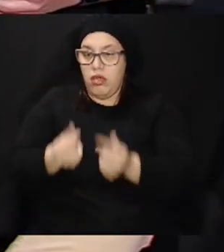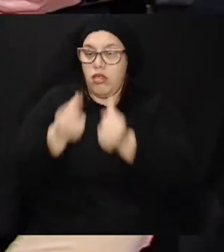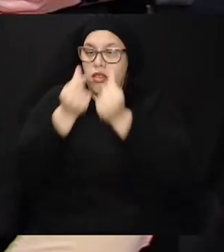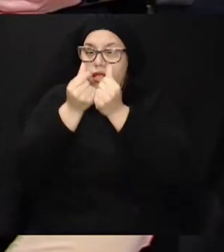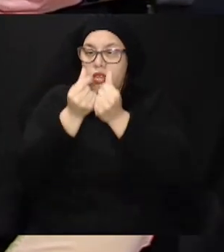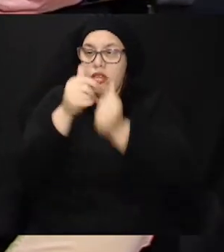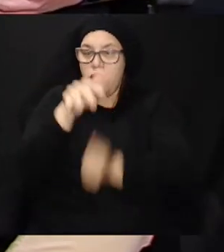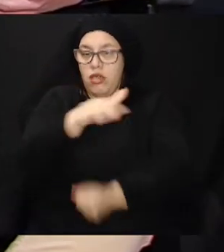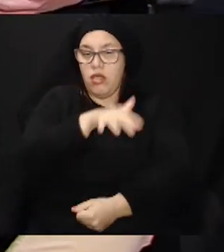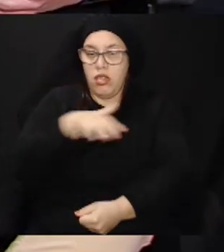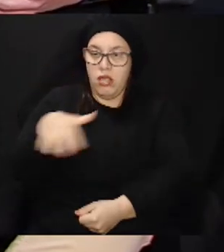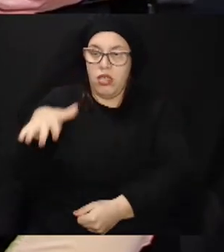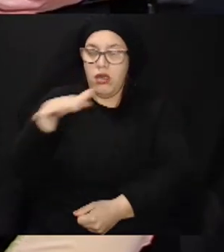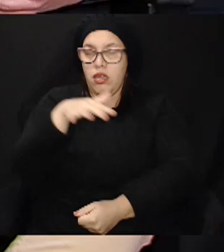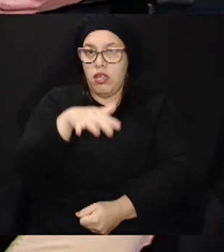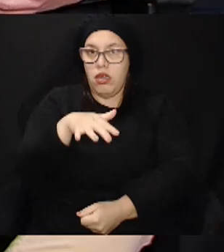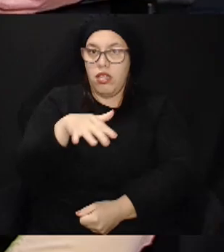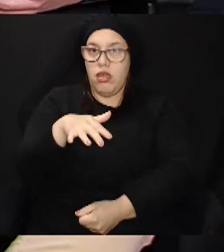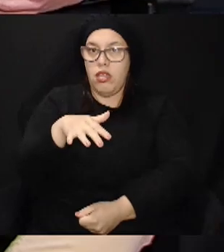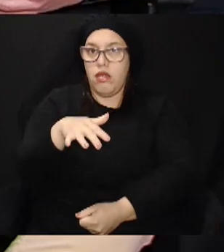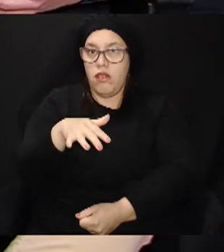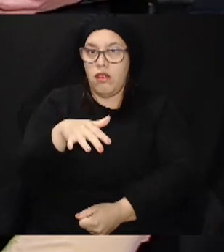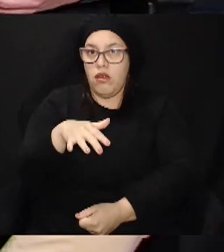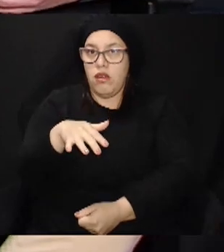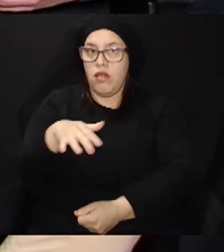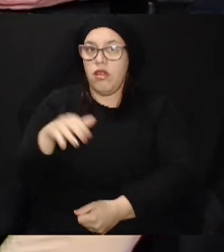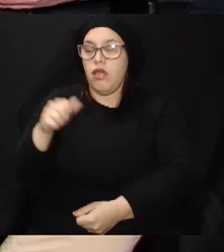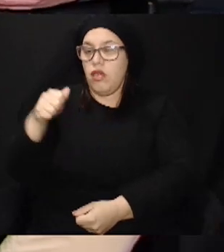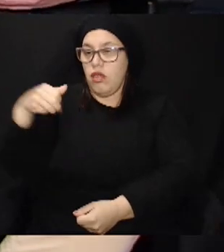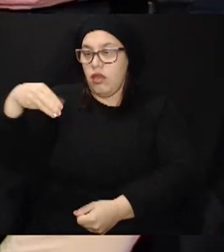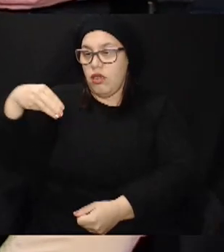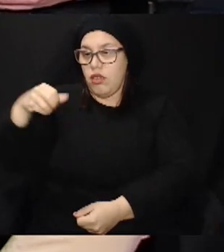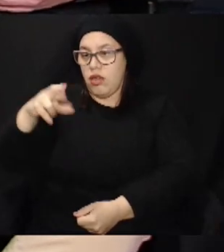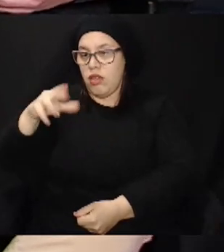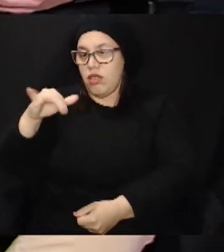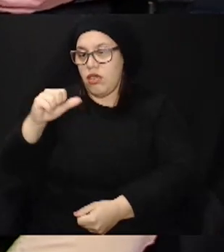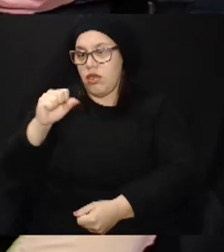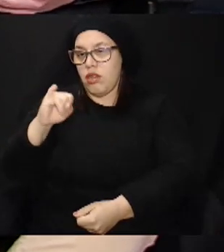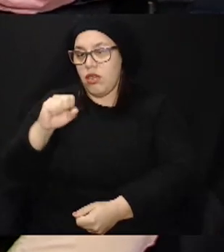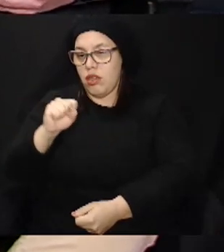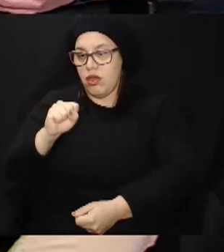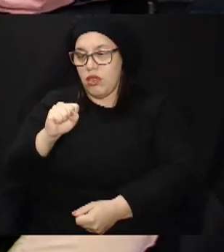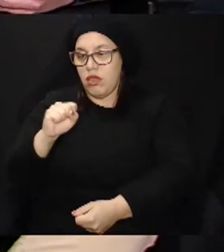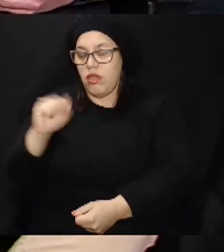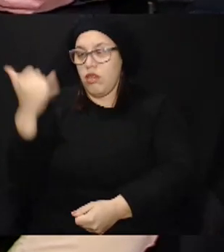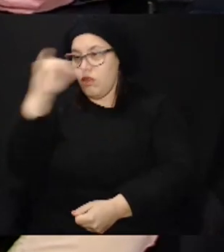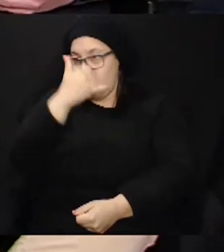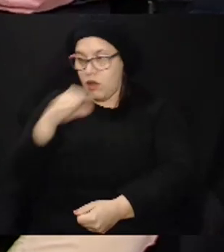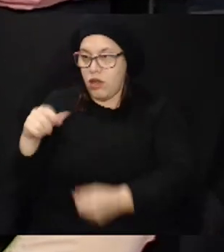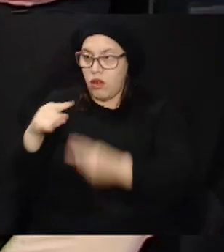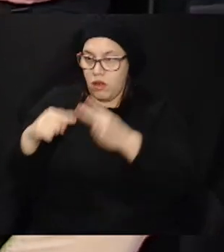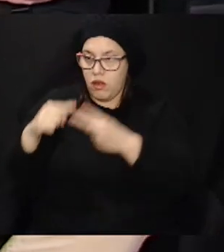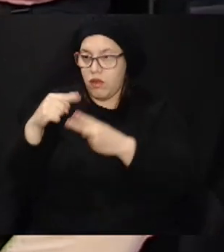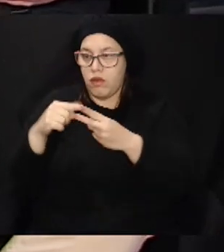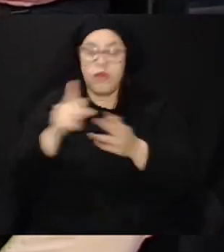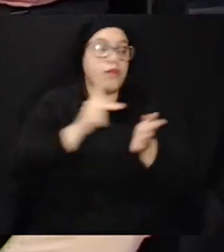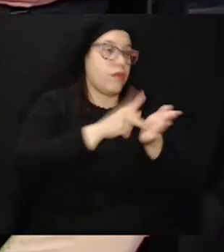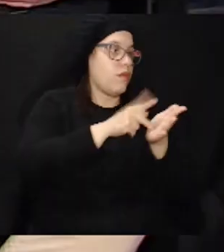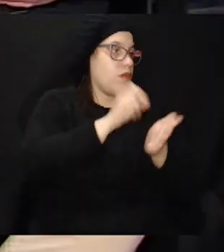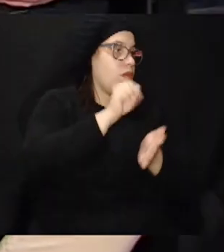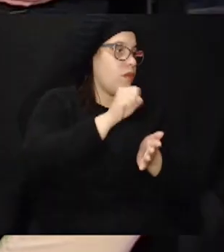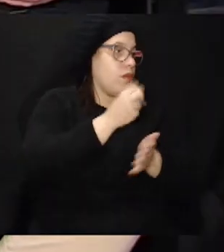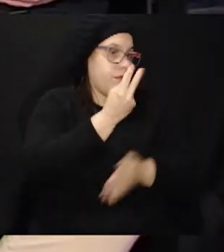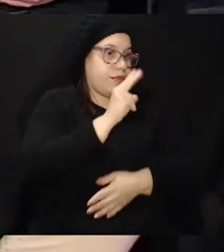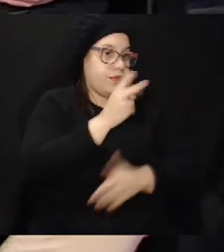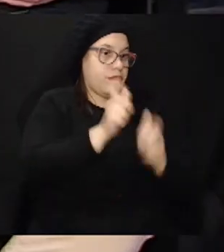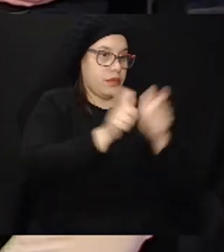lá da região dos Amarais e também da questão do Viracopos? De Viracopos, sim. Na verdade, sim. São 2 grandes